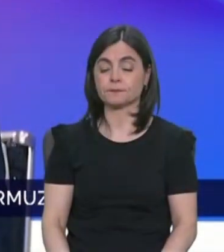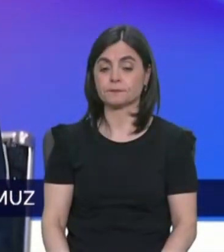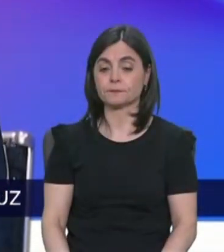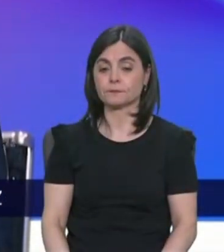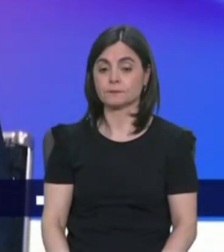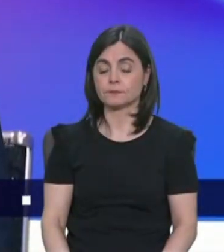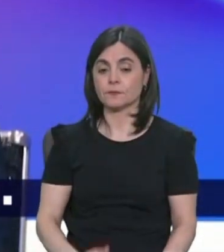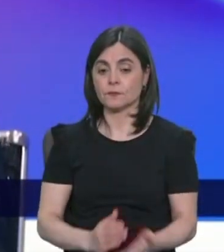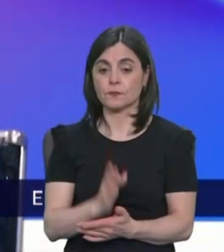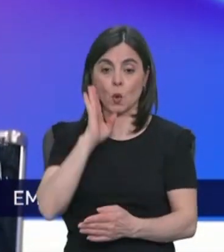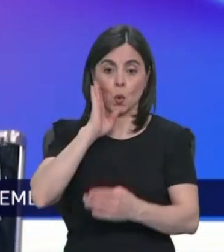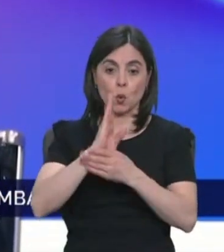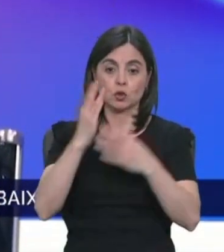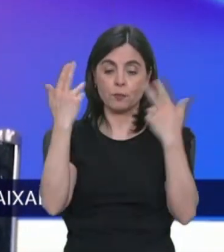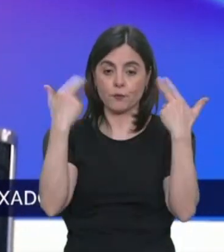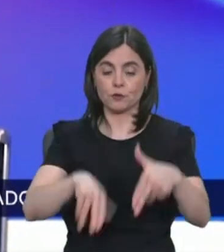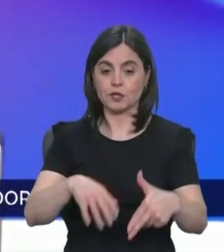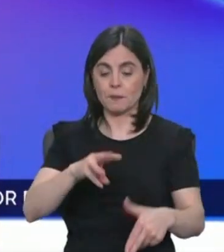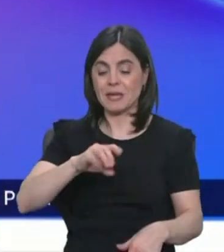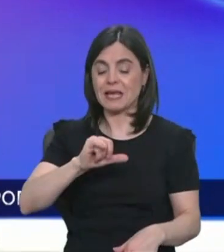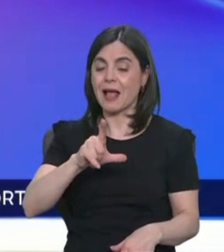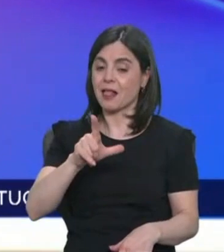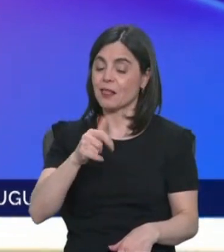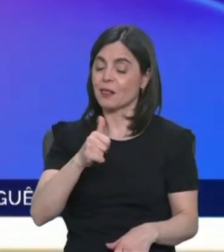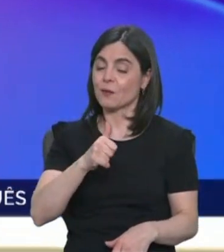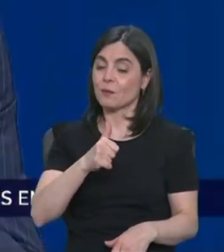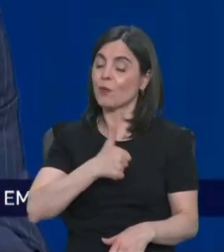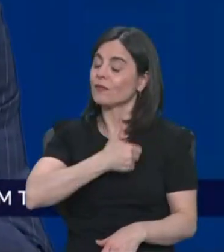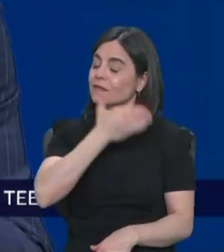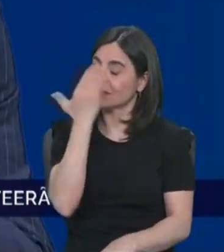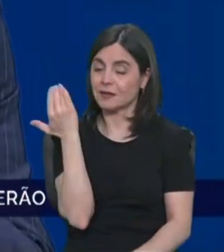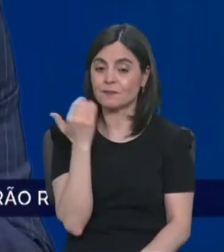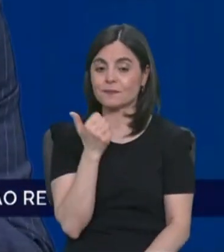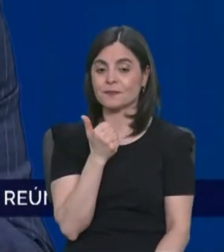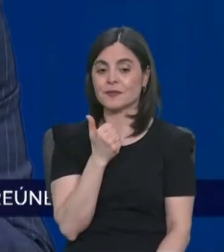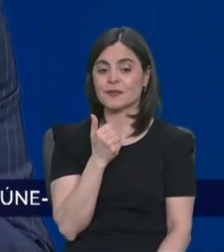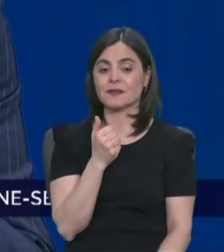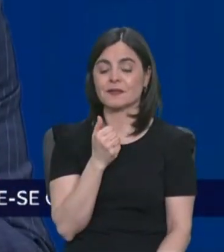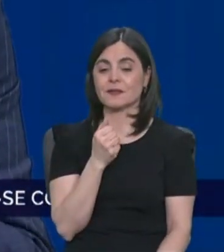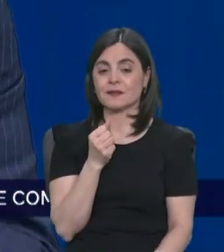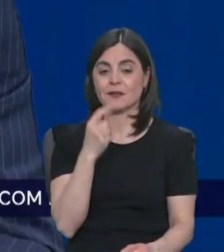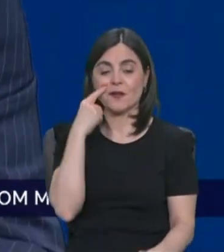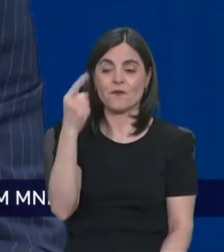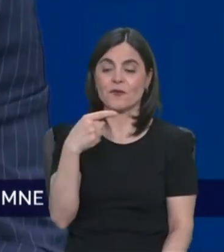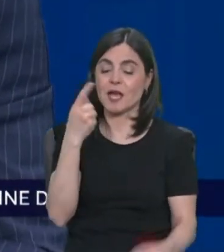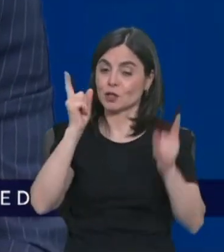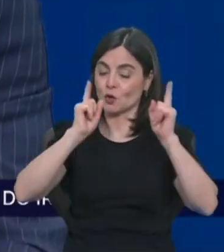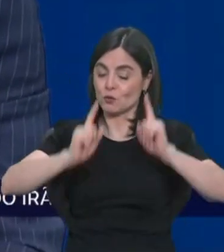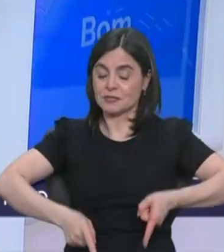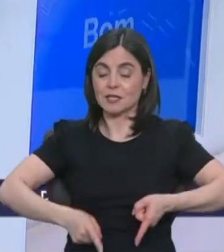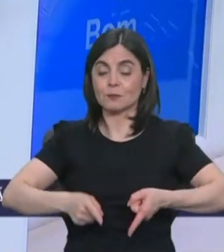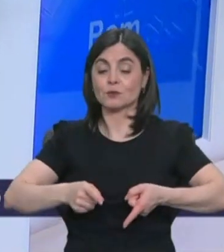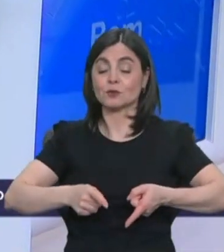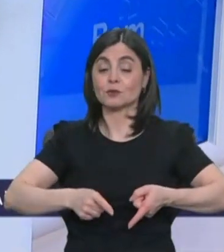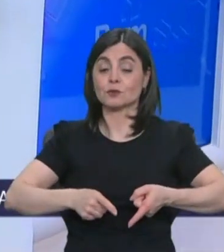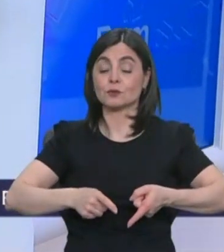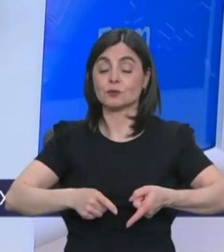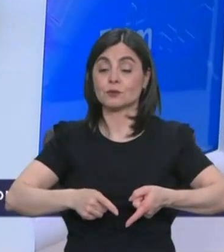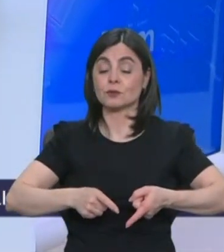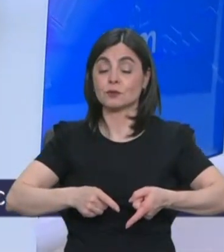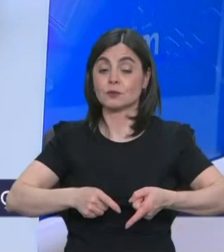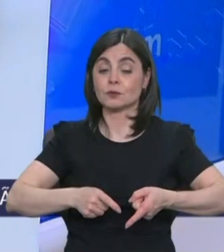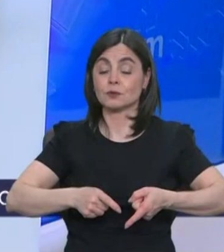Avançamos com a última fronteira e com o Miguel Gonçalves. Miguel, muito bom dia. Bom dia, Jorge. Comecemos então esta nossa viagem por uma